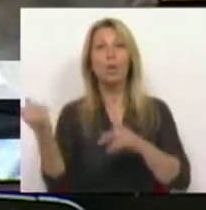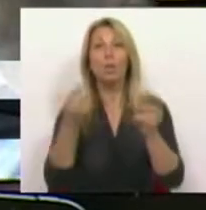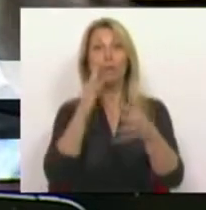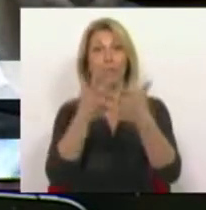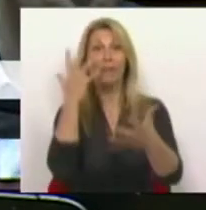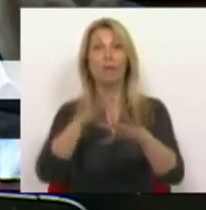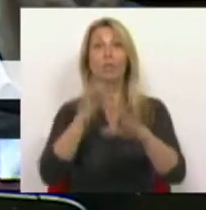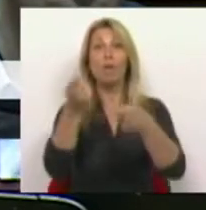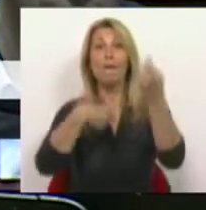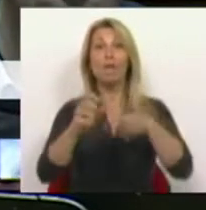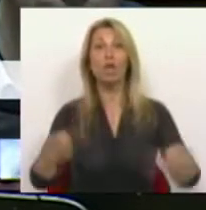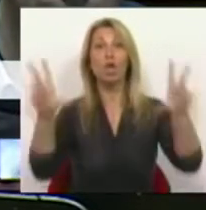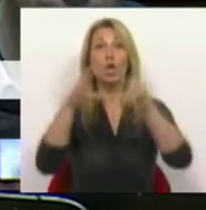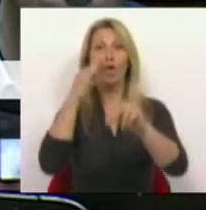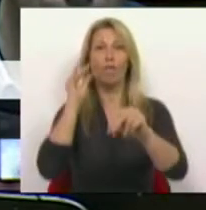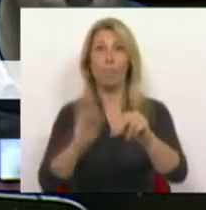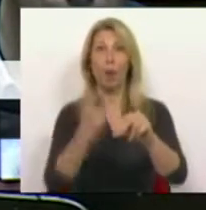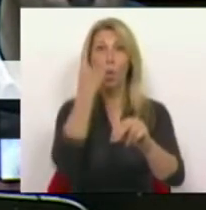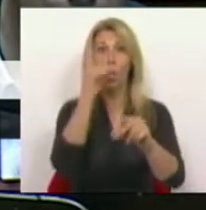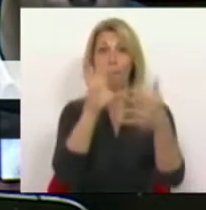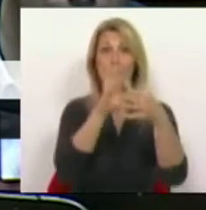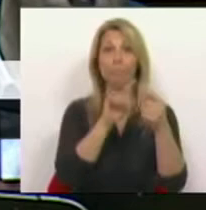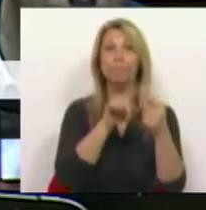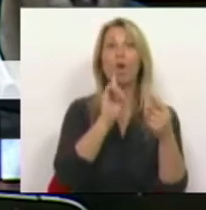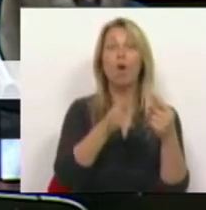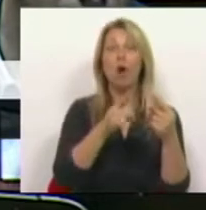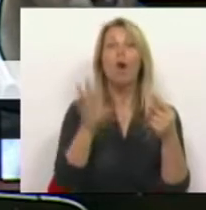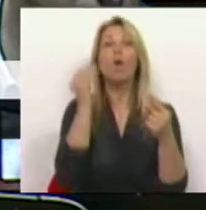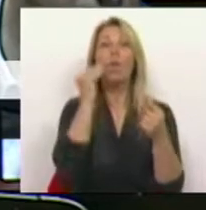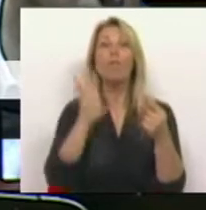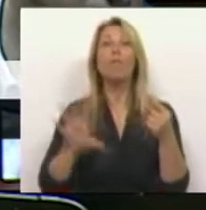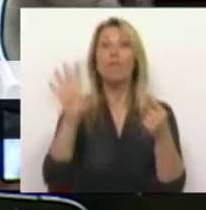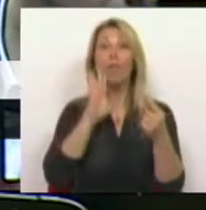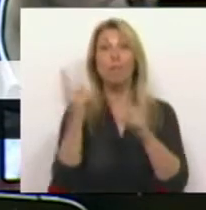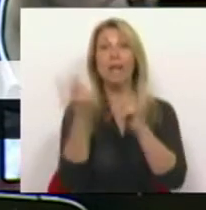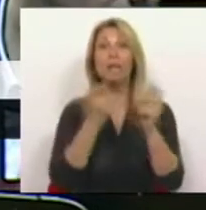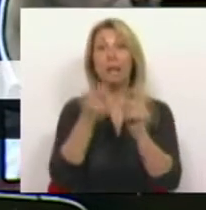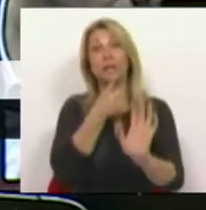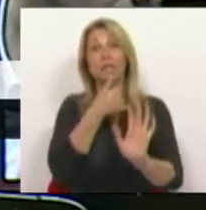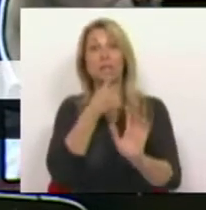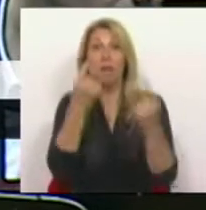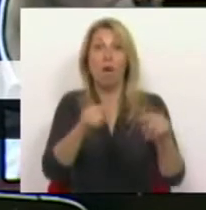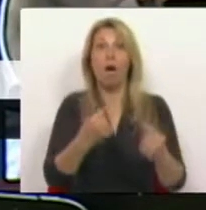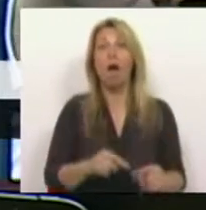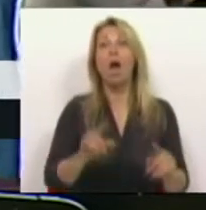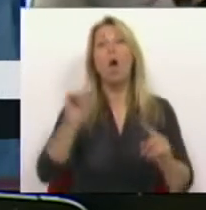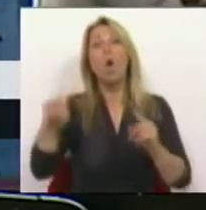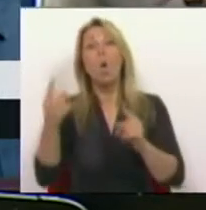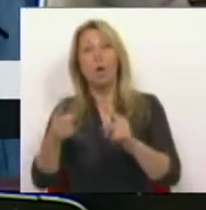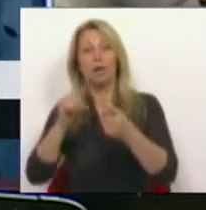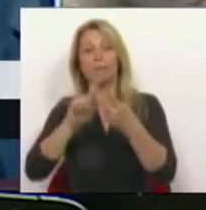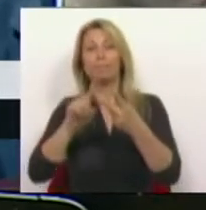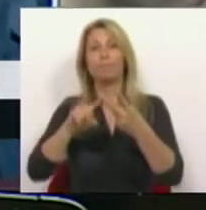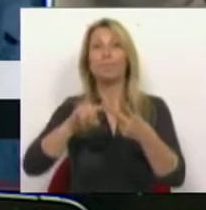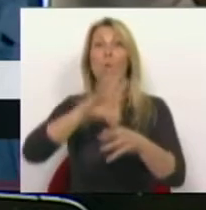do novo banco. Uma tem a ver com a forma como o debate e a decisão tiveram lugar, a outra tem a ver com o conteúdo ou com a